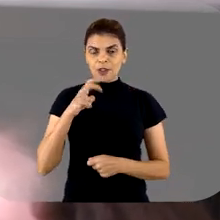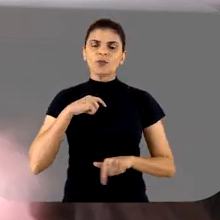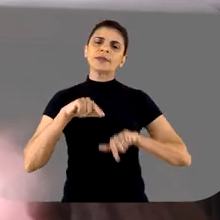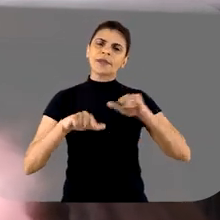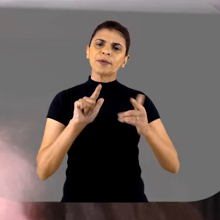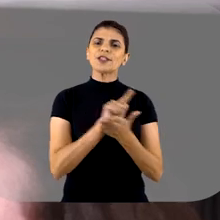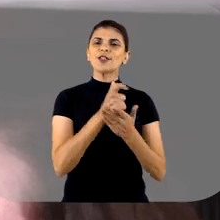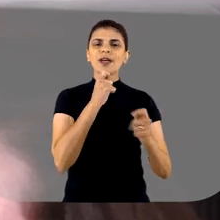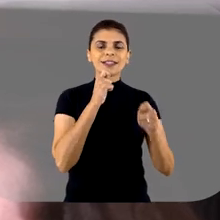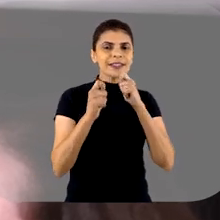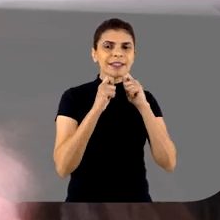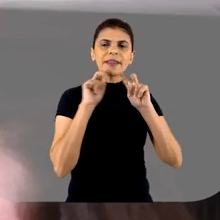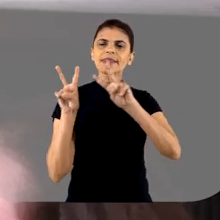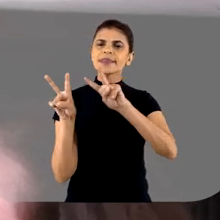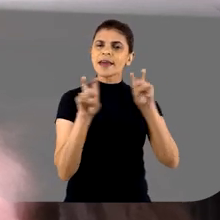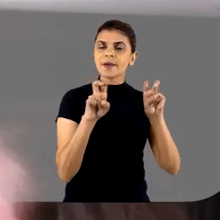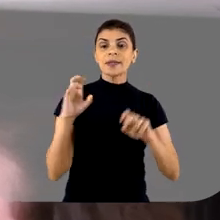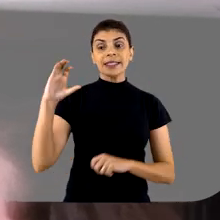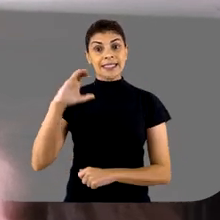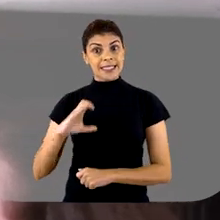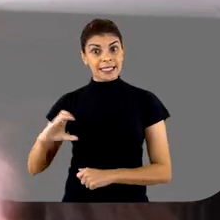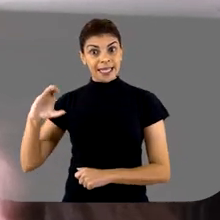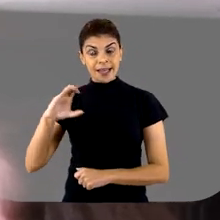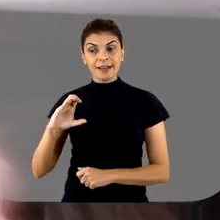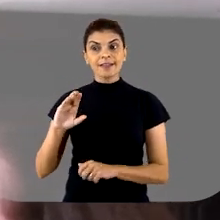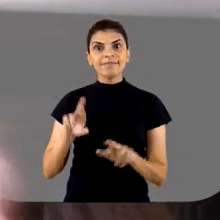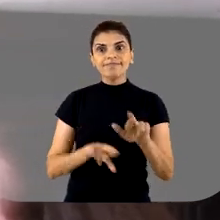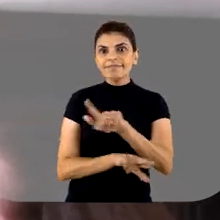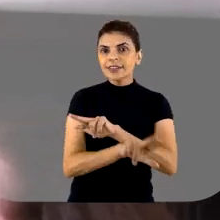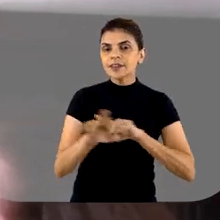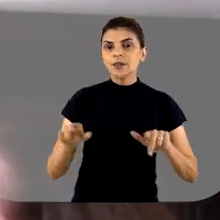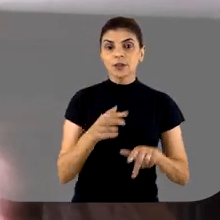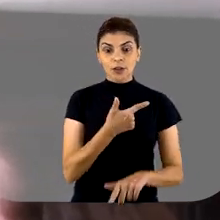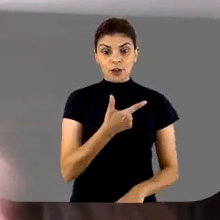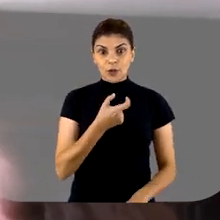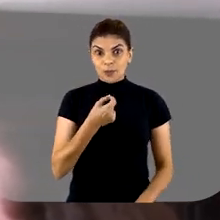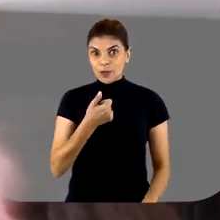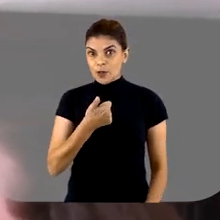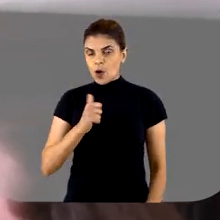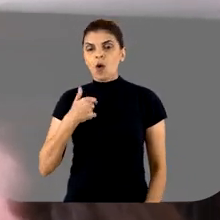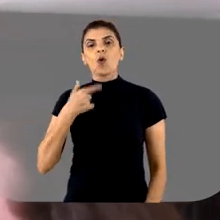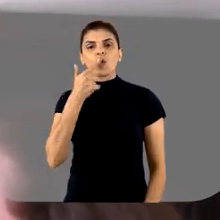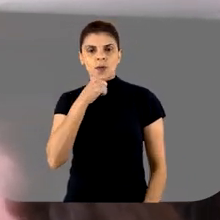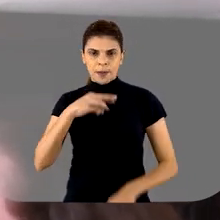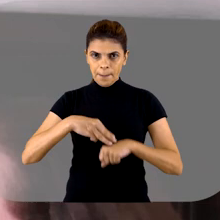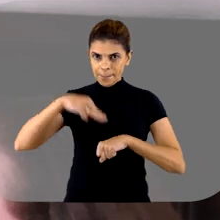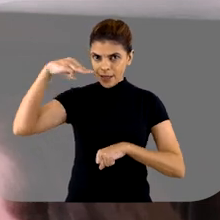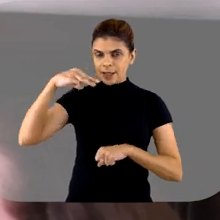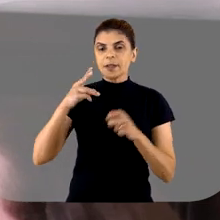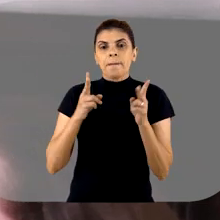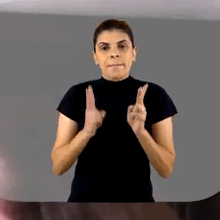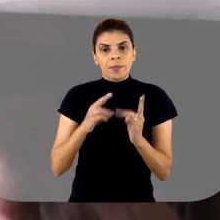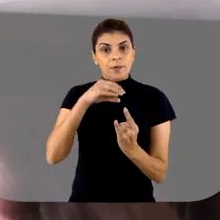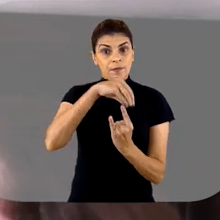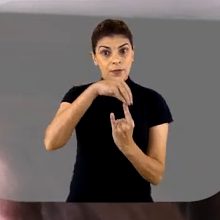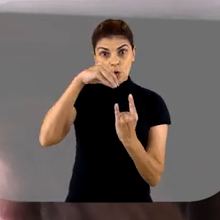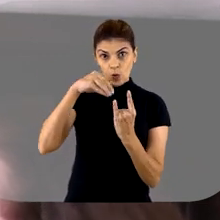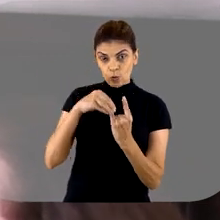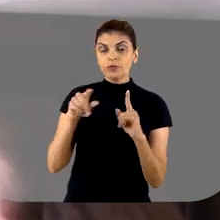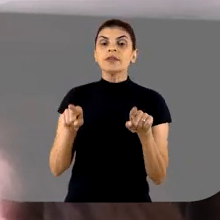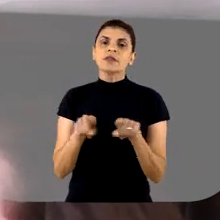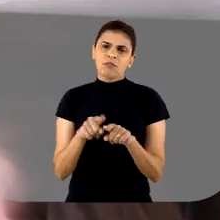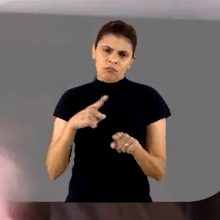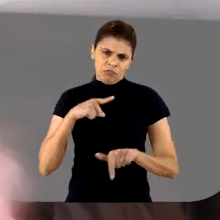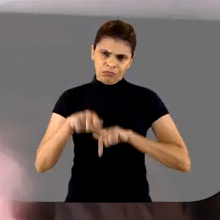jornalista na cobertura de temas de ciência para diferentes veículos. Em 2011, eu concluí o meu mestrado aqui na Fundação Oswaldo Cruz e eu